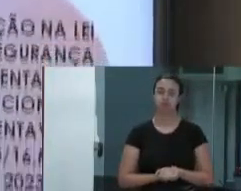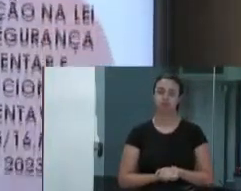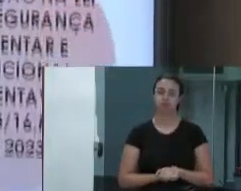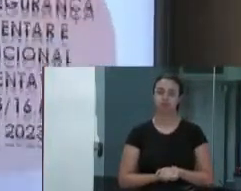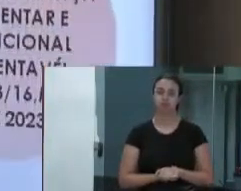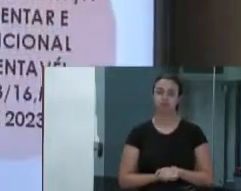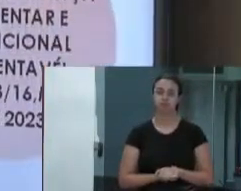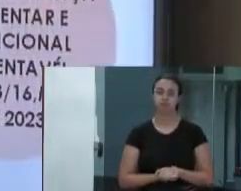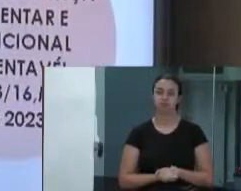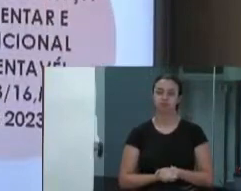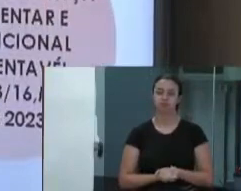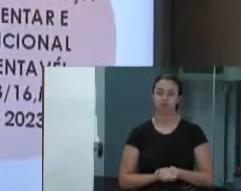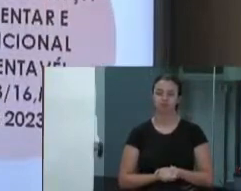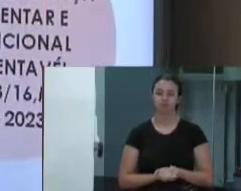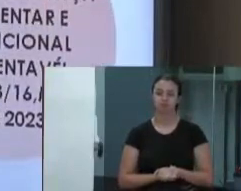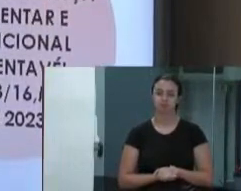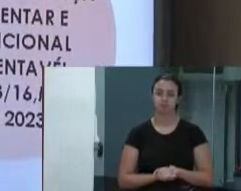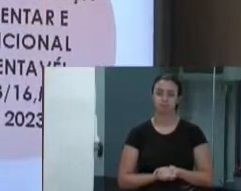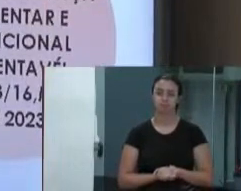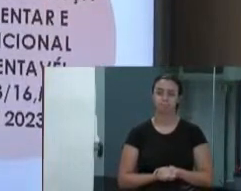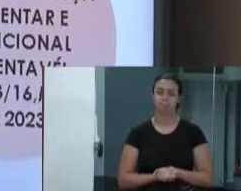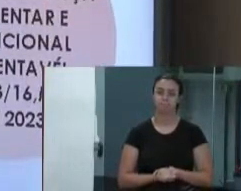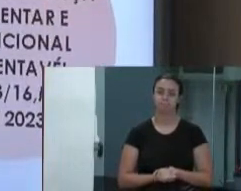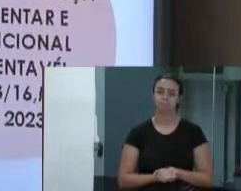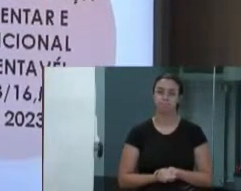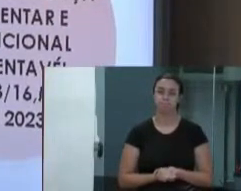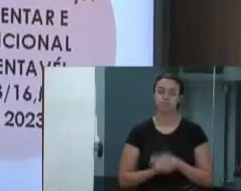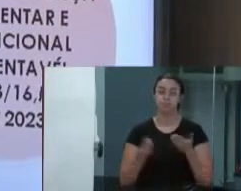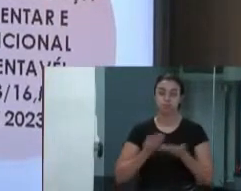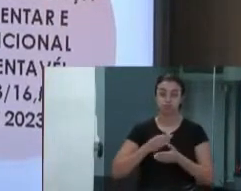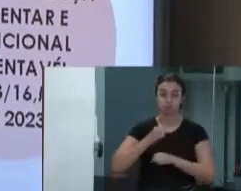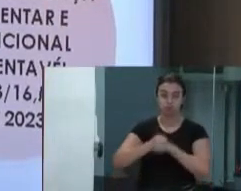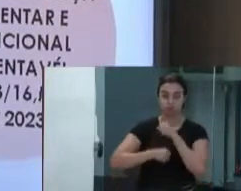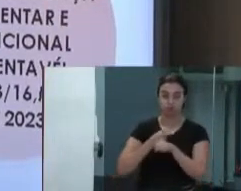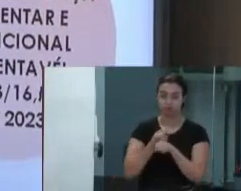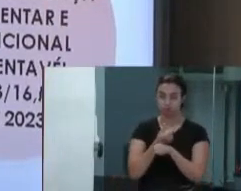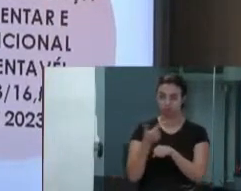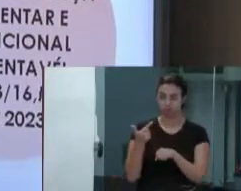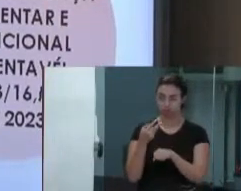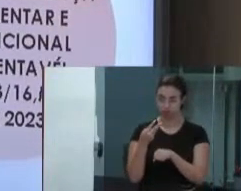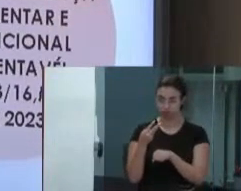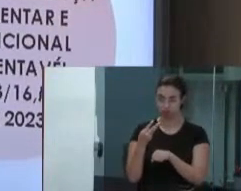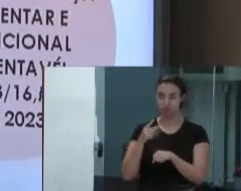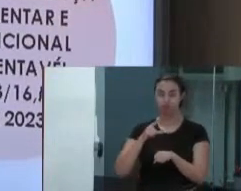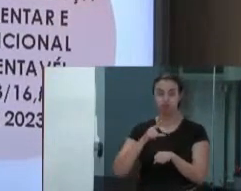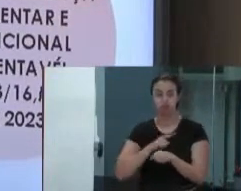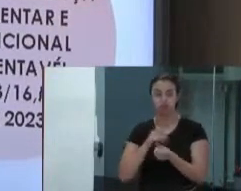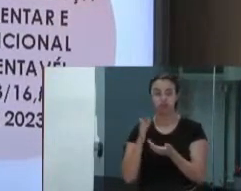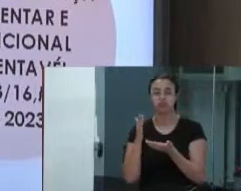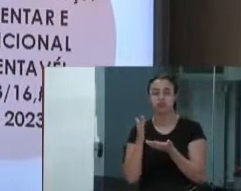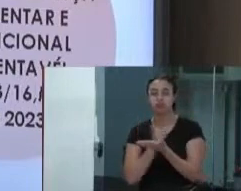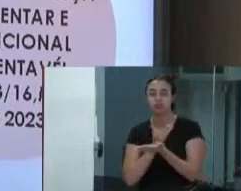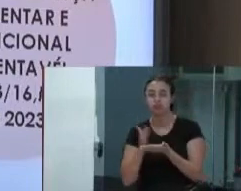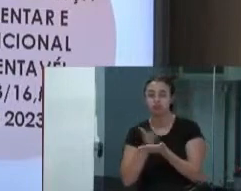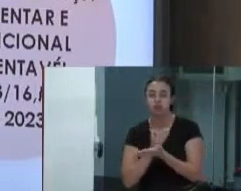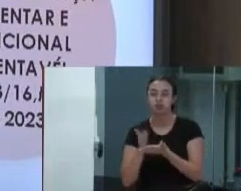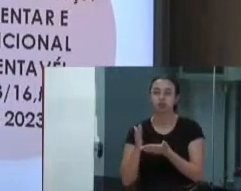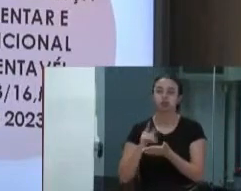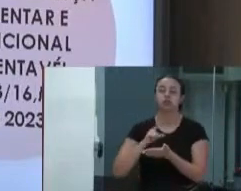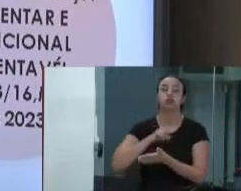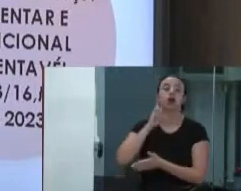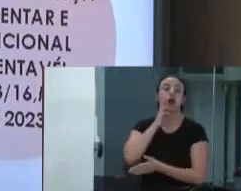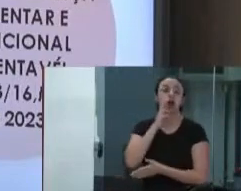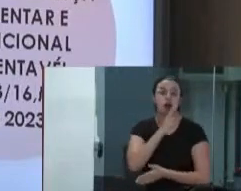me parem aí. É agora para 2023. Né, a gente tem os andamentos aí, a gente destacou o